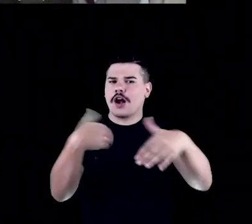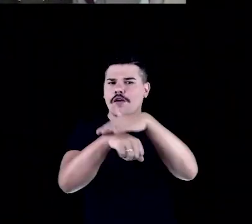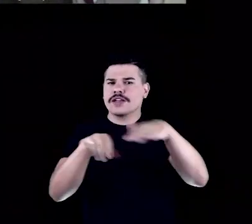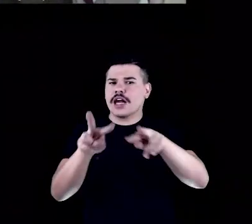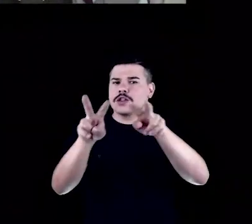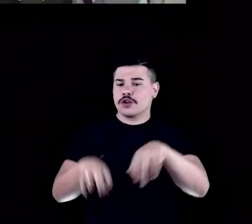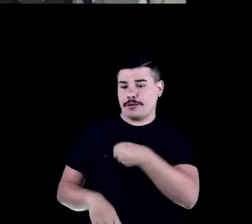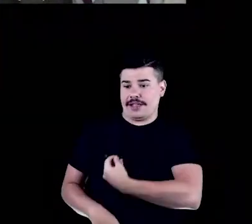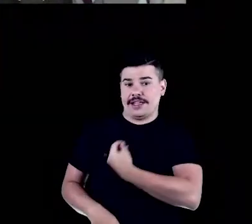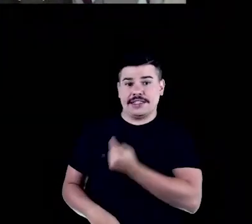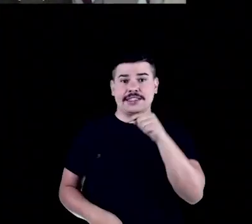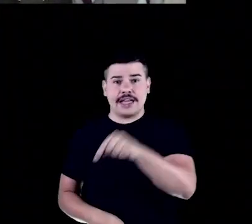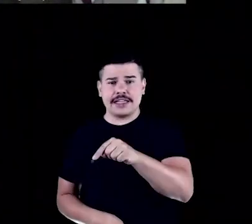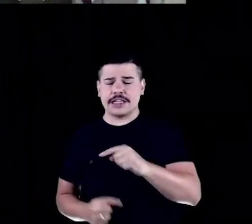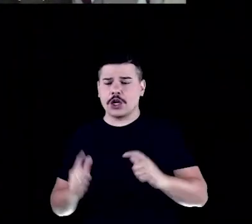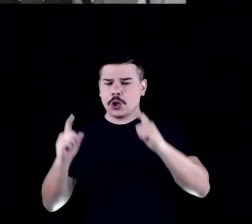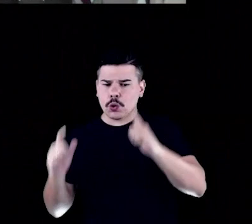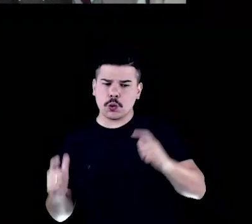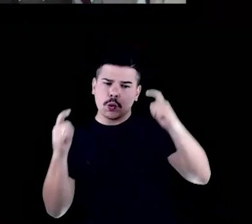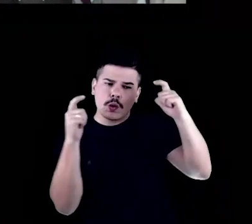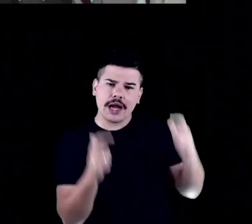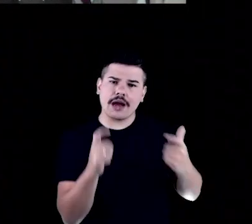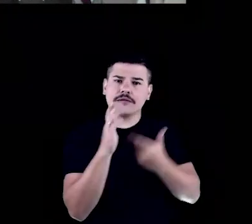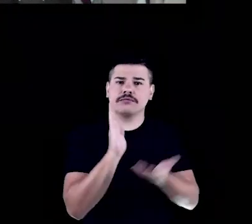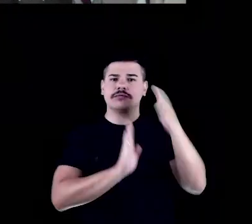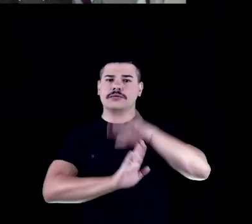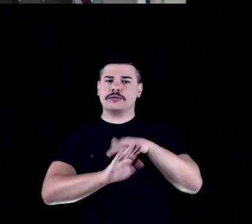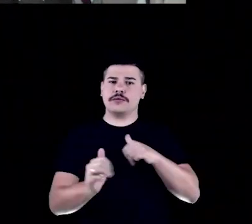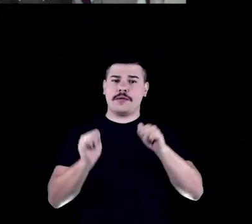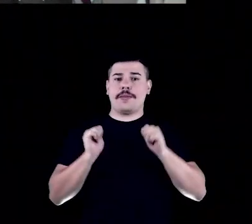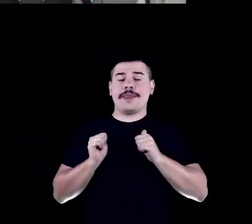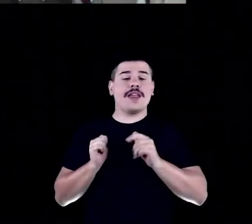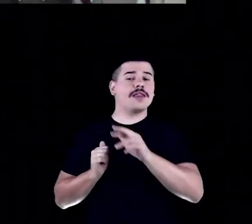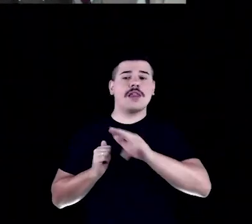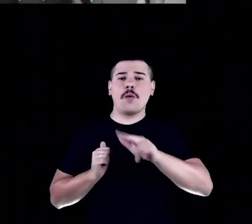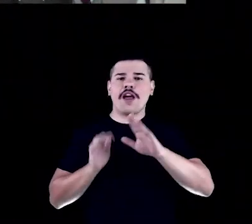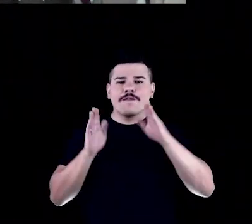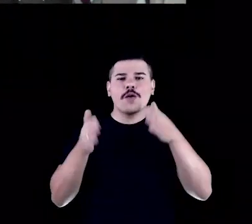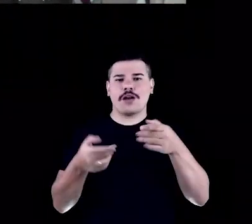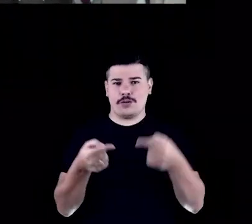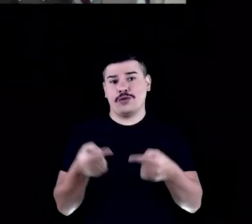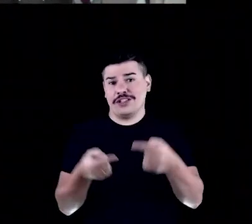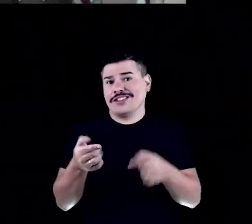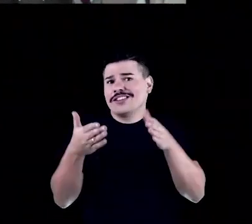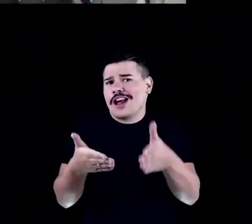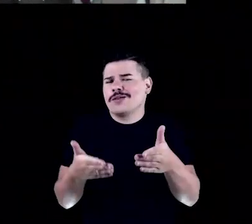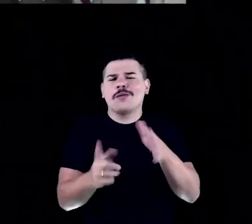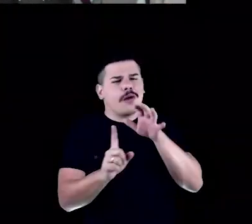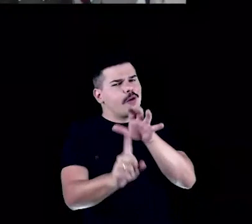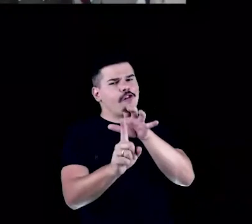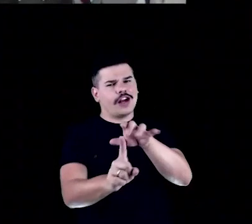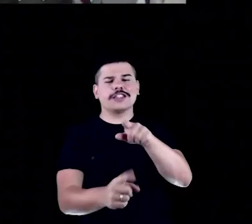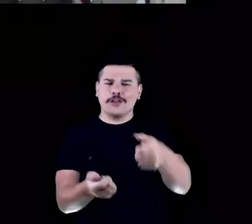Falar sobre a existência também não é, em algum lugar, se isentar de algumas questões políticas mais diretas.